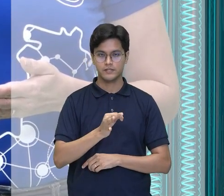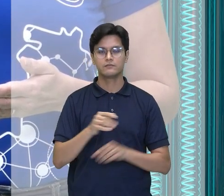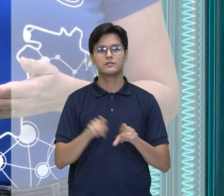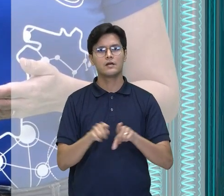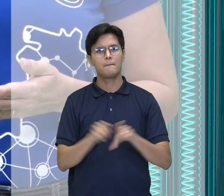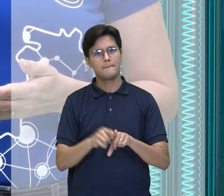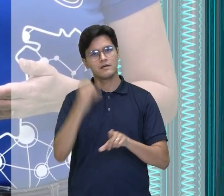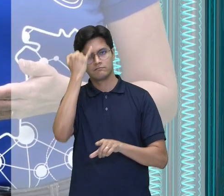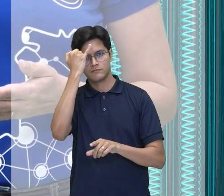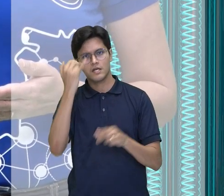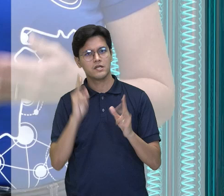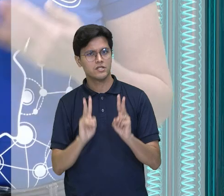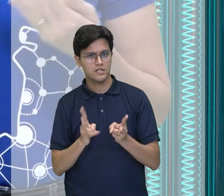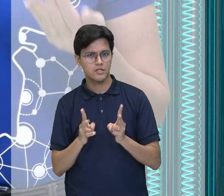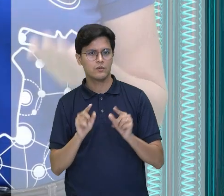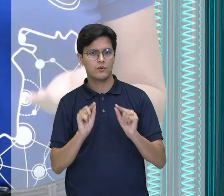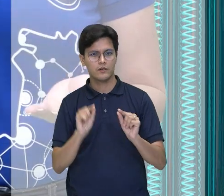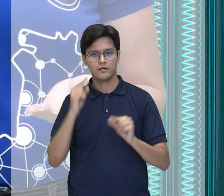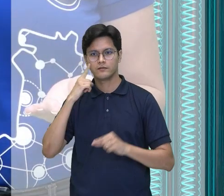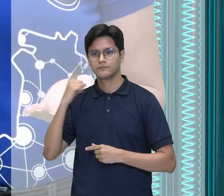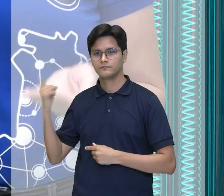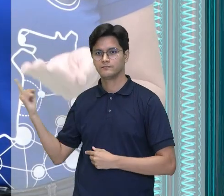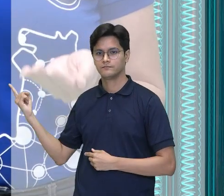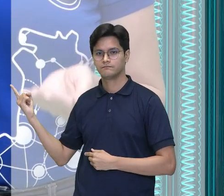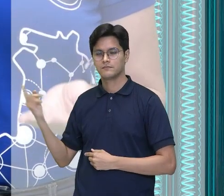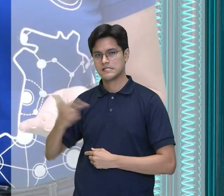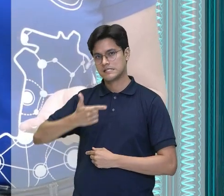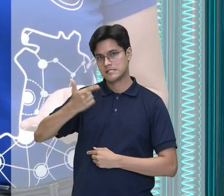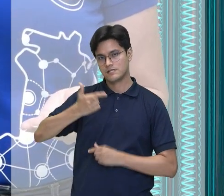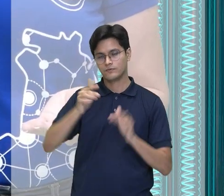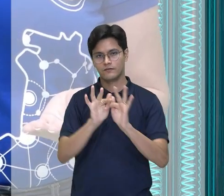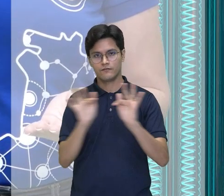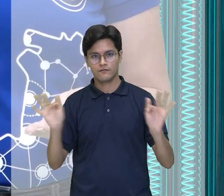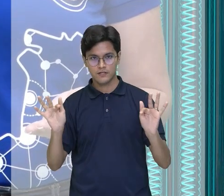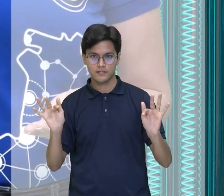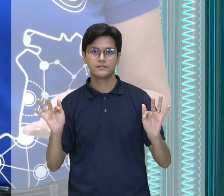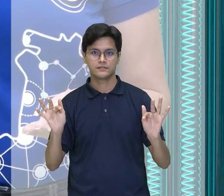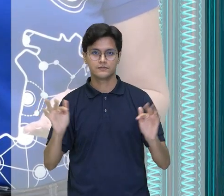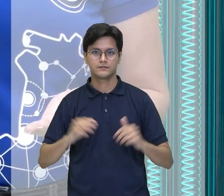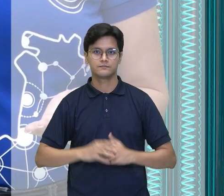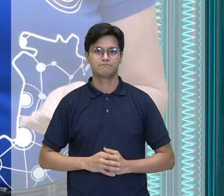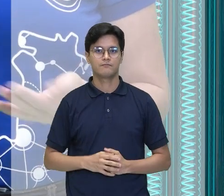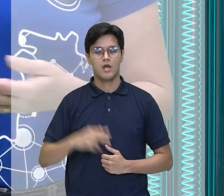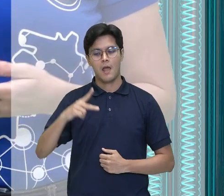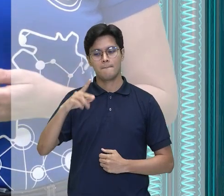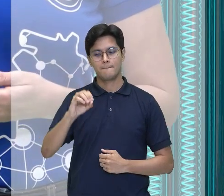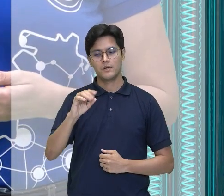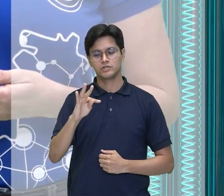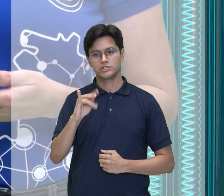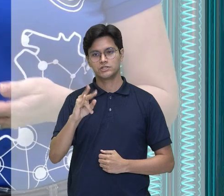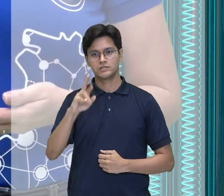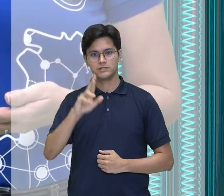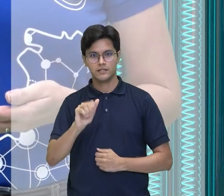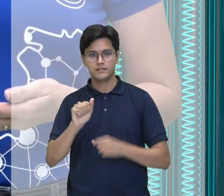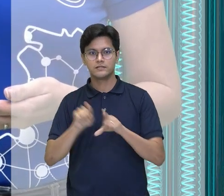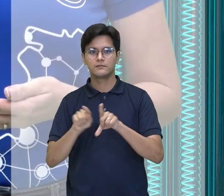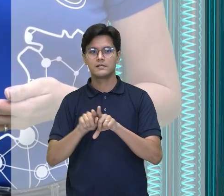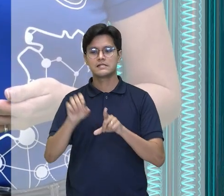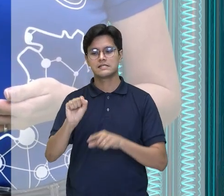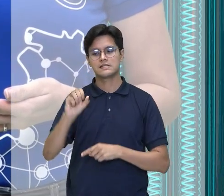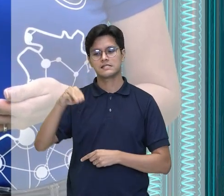aqui, ó. Potir and Sammy like her. Potir and Sammy gostam de quem? Her.